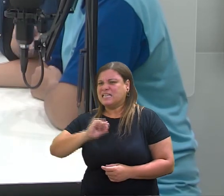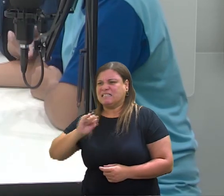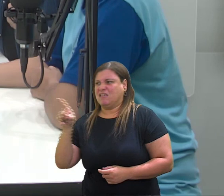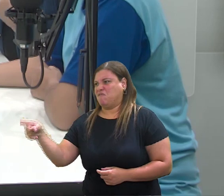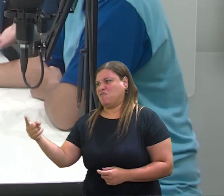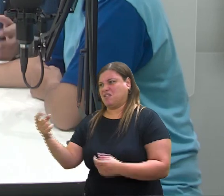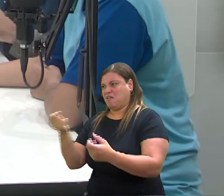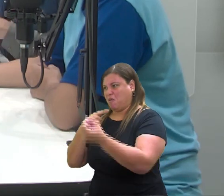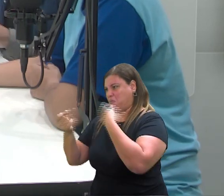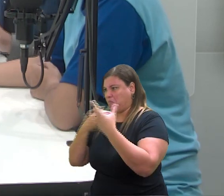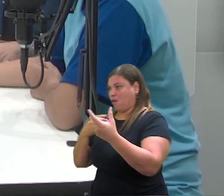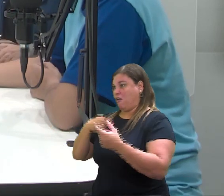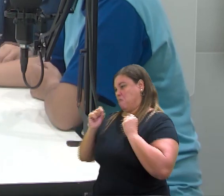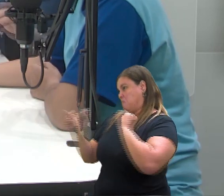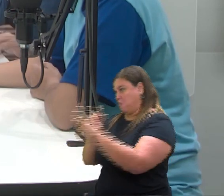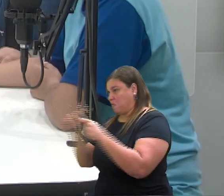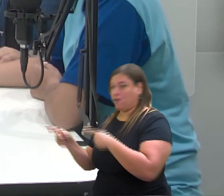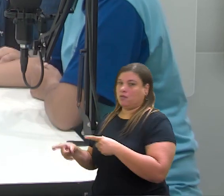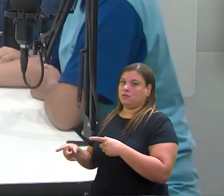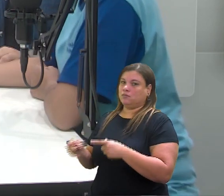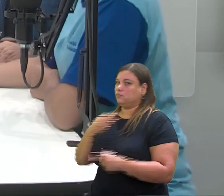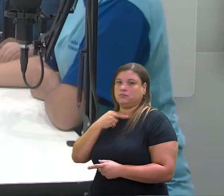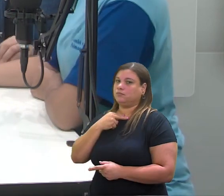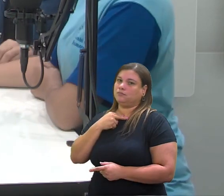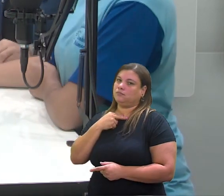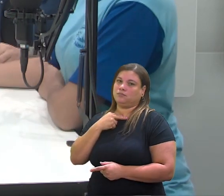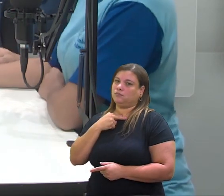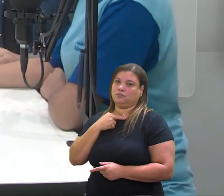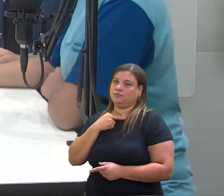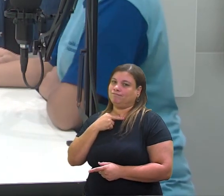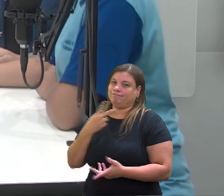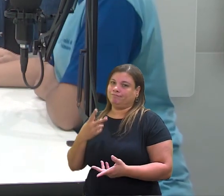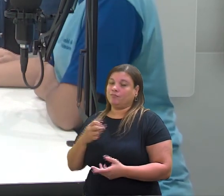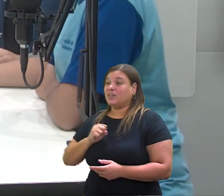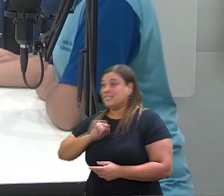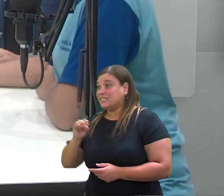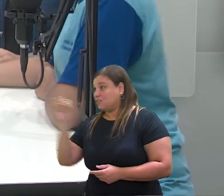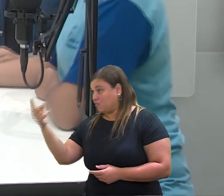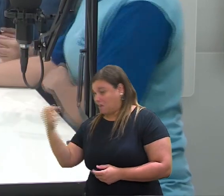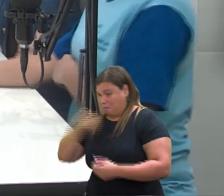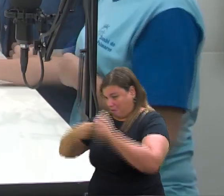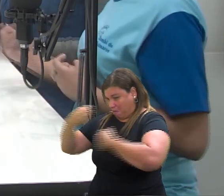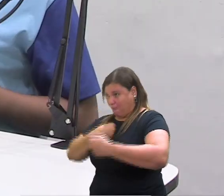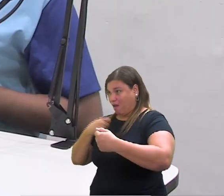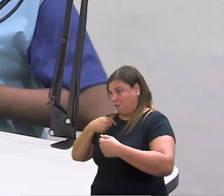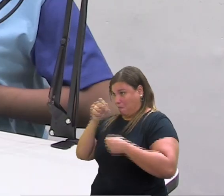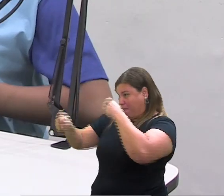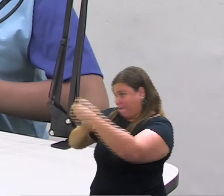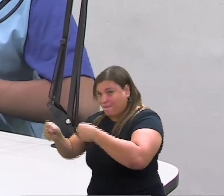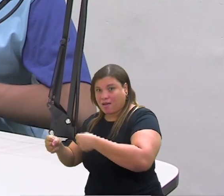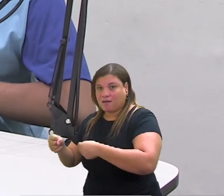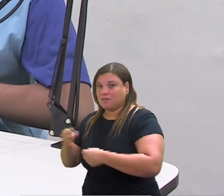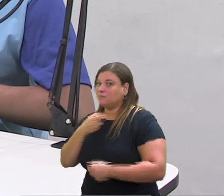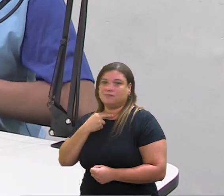te xingo, você xinga. Aí eu falo assim, não, agora eu tenho que xingar ela melhor. Sim. Aí eu falo, não, essa daí não foi tão boa, deixa eu xingar. Né? Uma